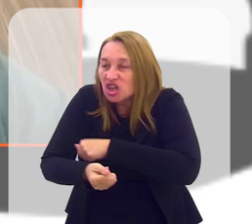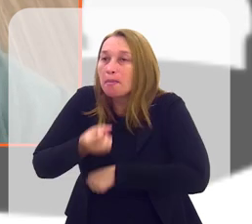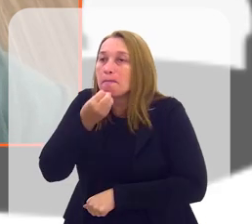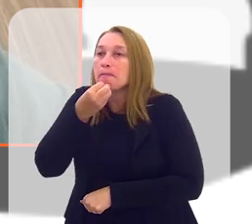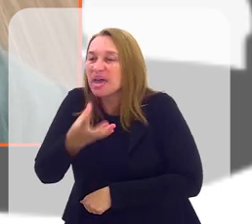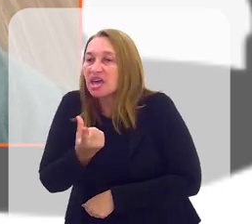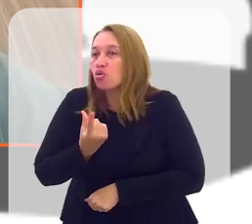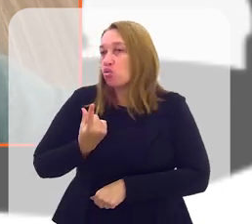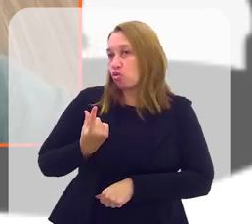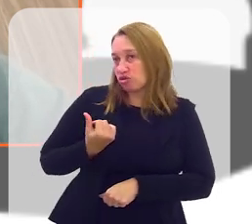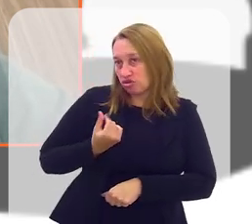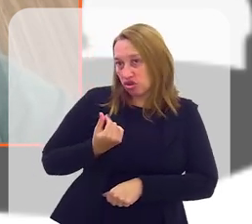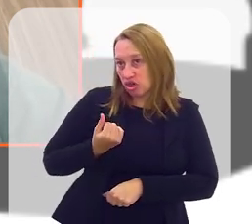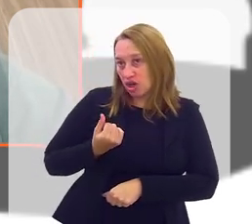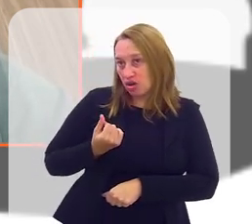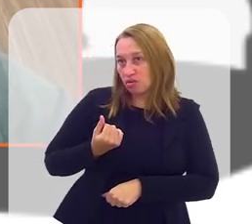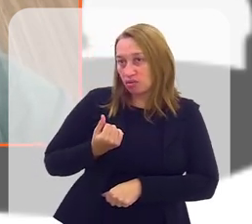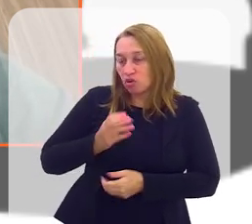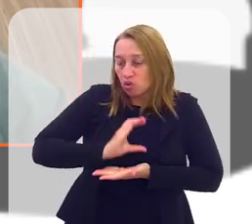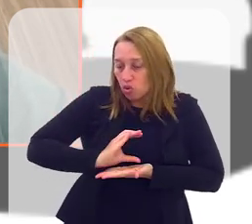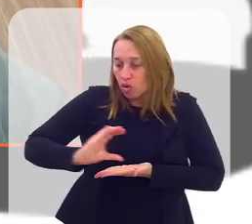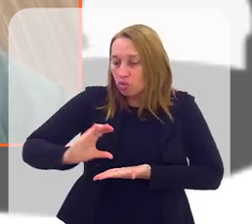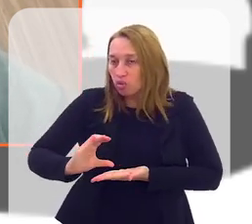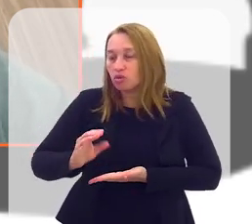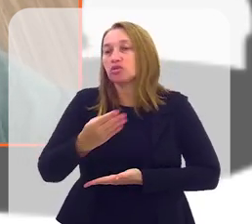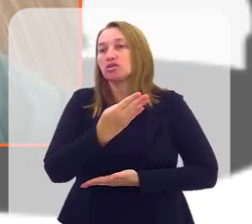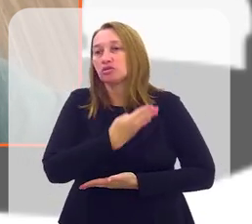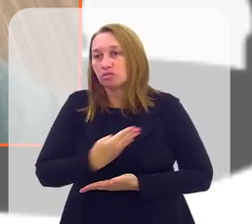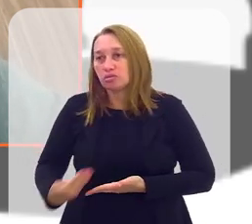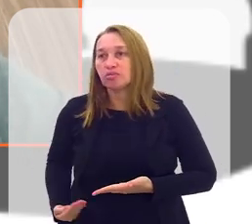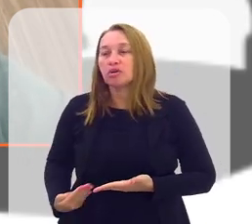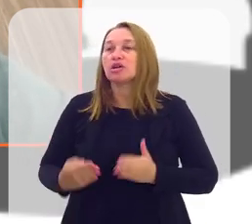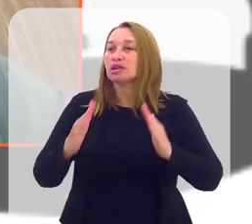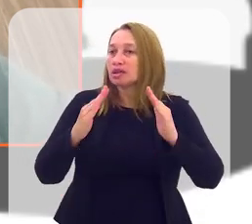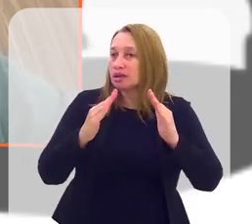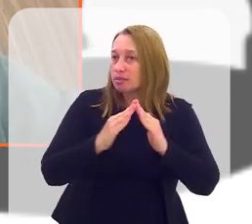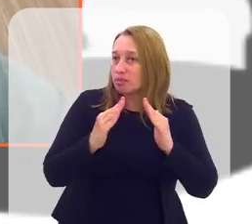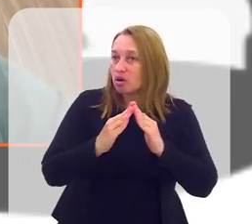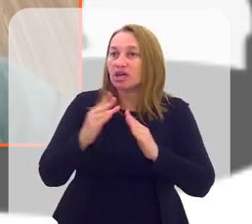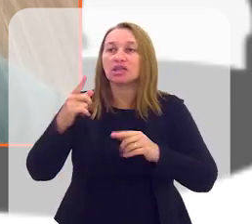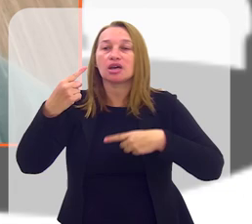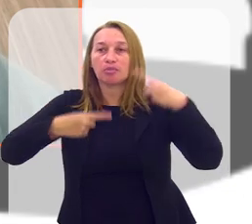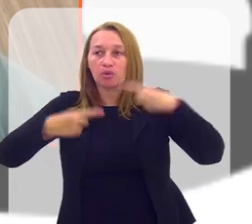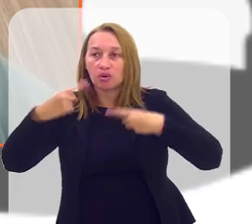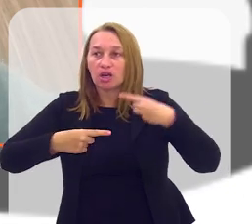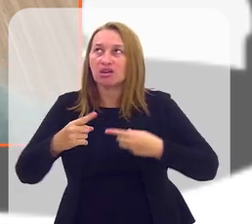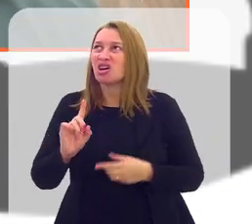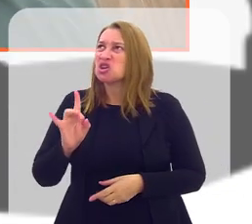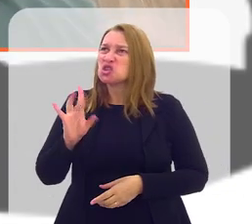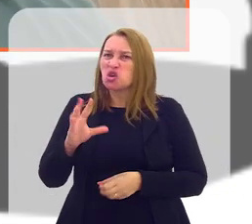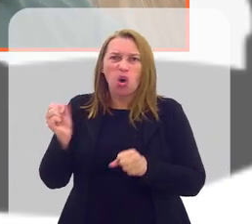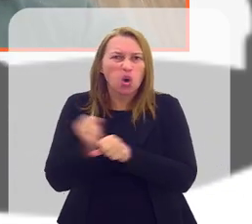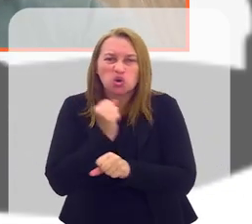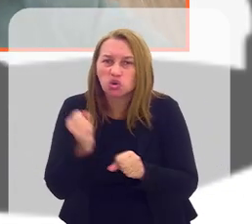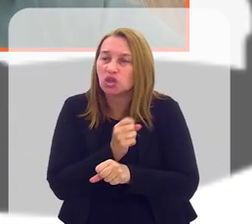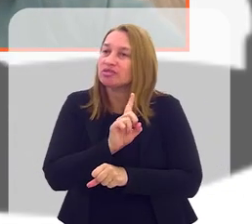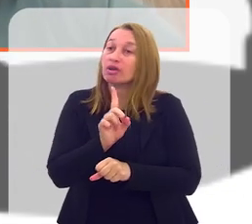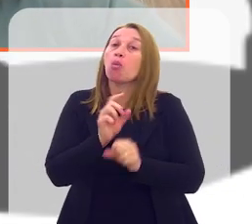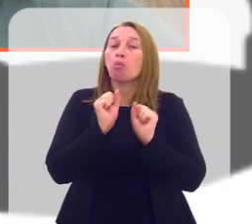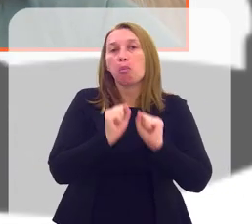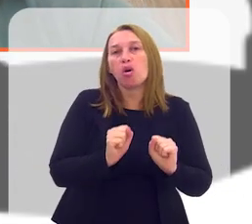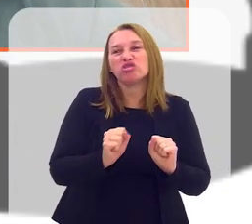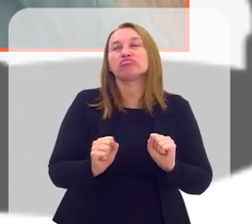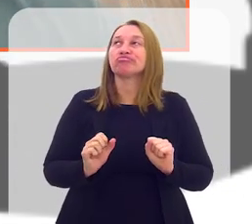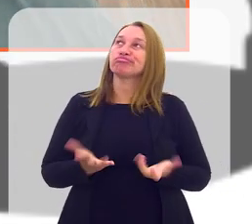bem o dinheiro, os recursos públicos na política de habitação. Não adianta você apenas construir.